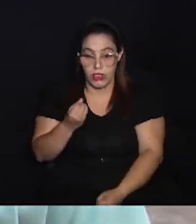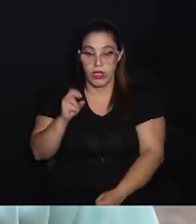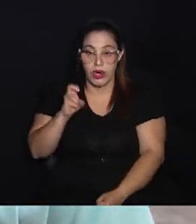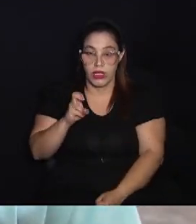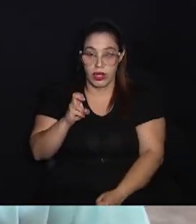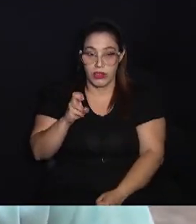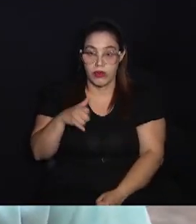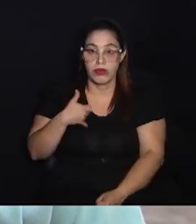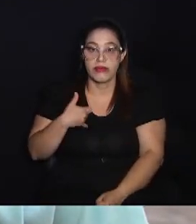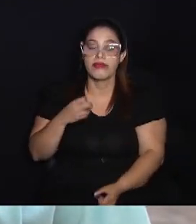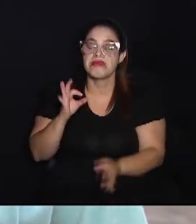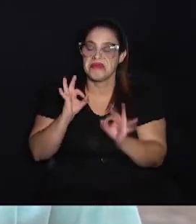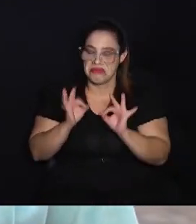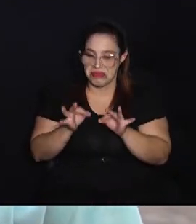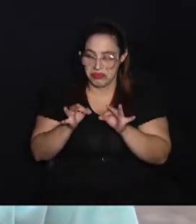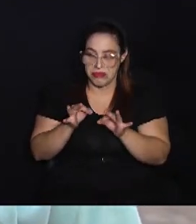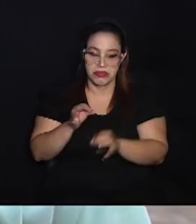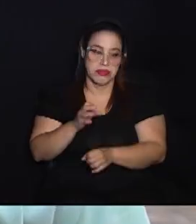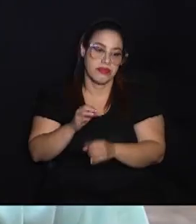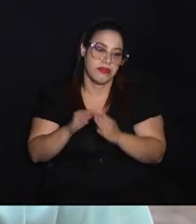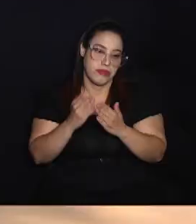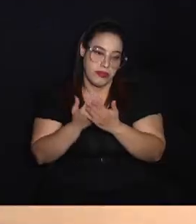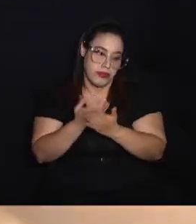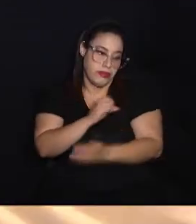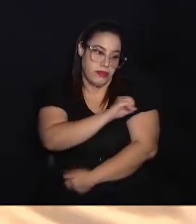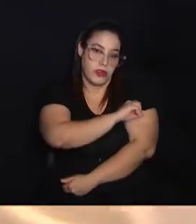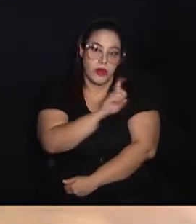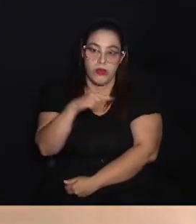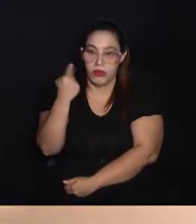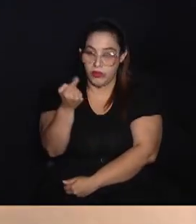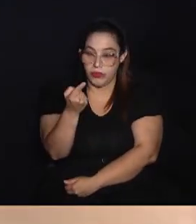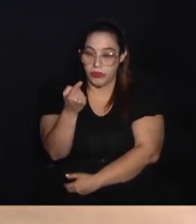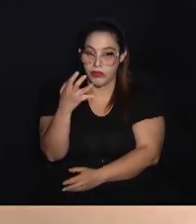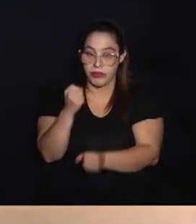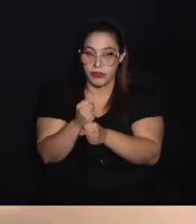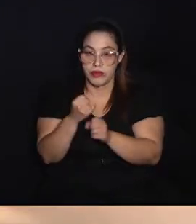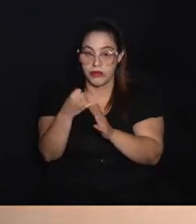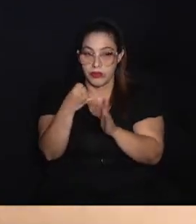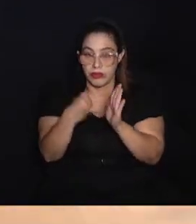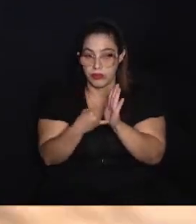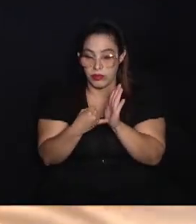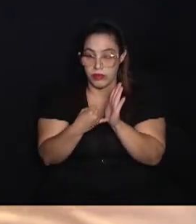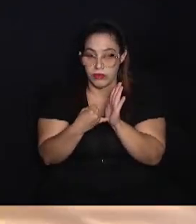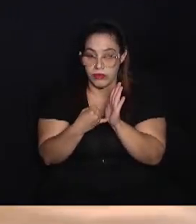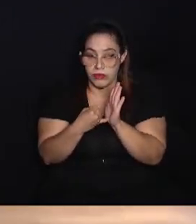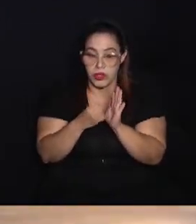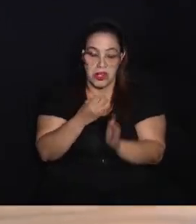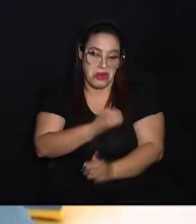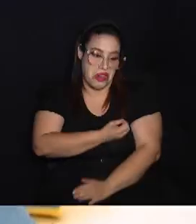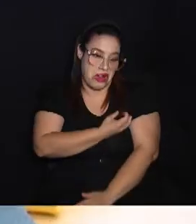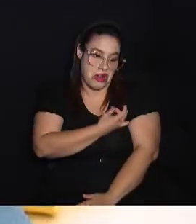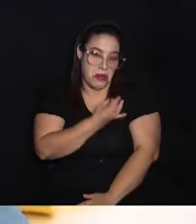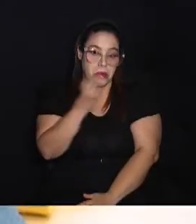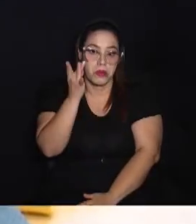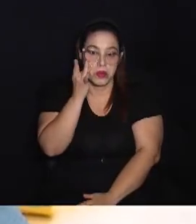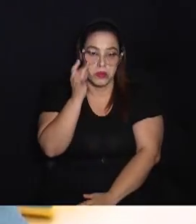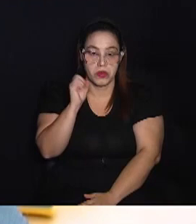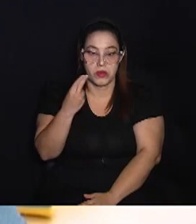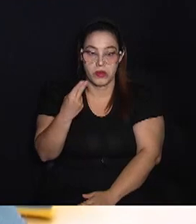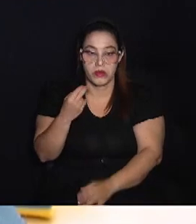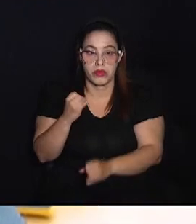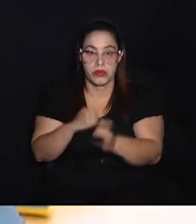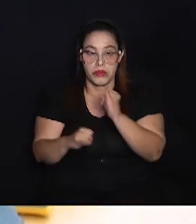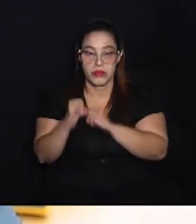anos, são elegíveis à educação infantil no próximo ano. Para realizar o pré-cadastro, seja online ou presencial